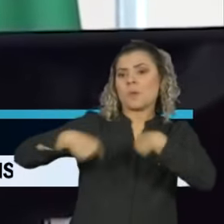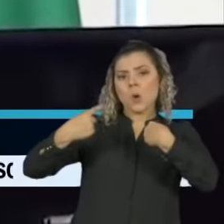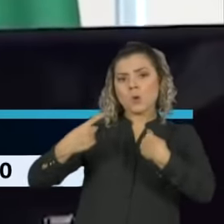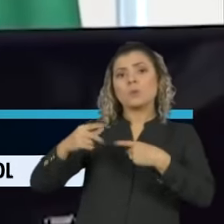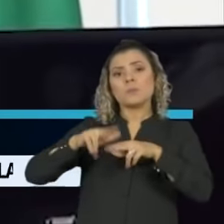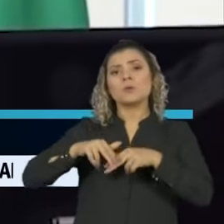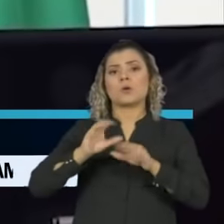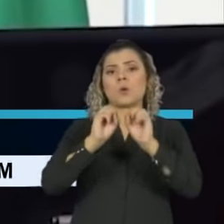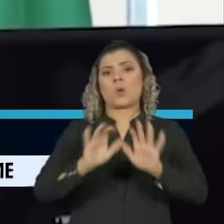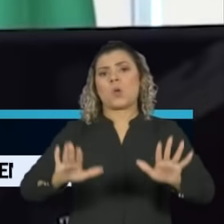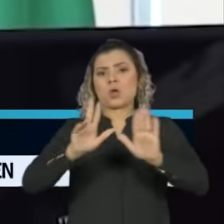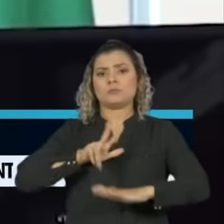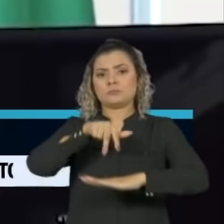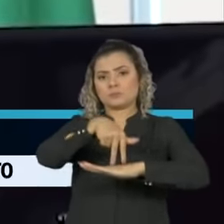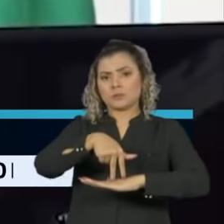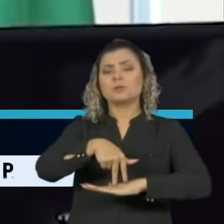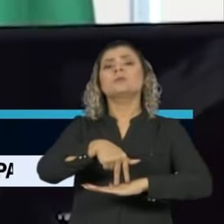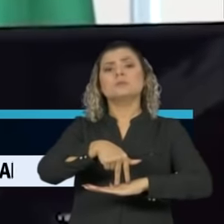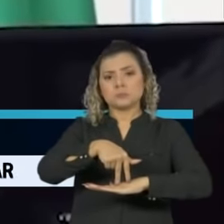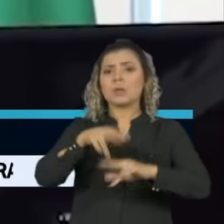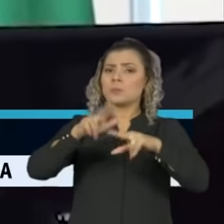na ONU, onde